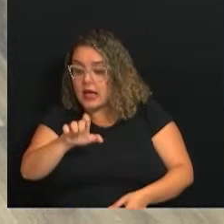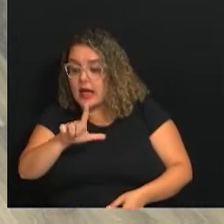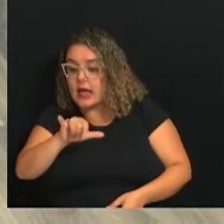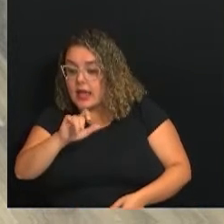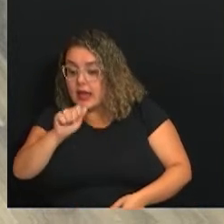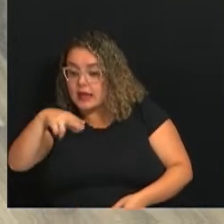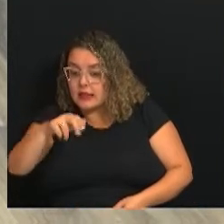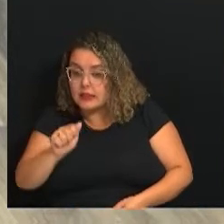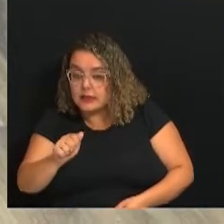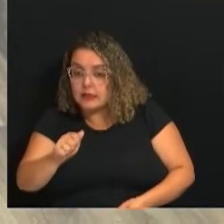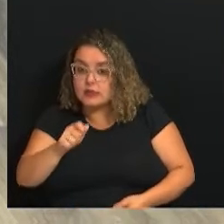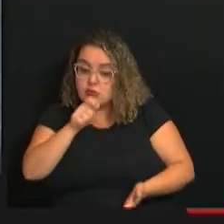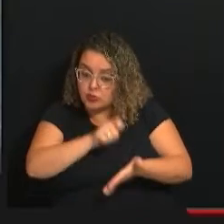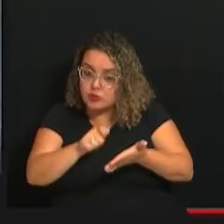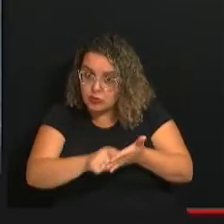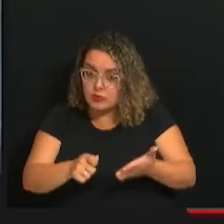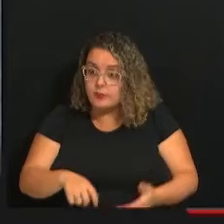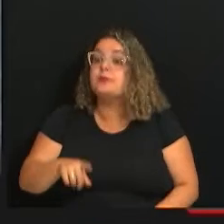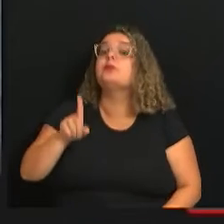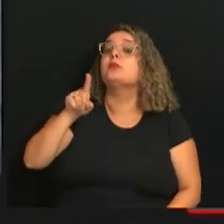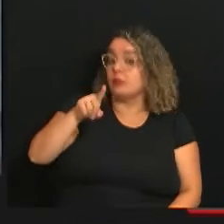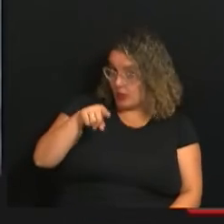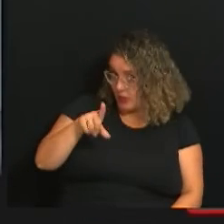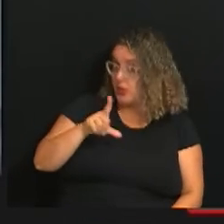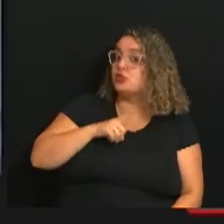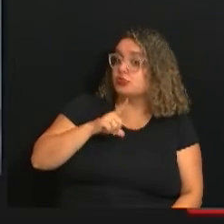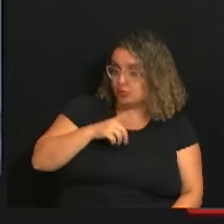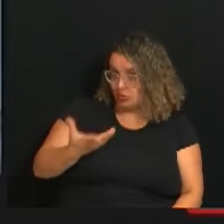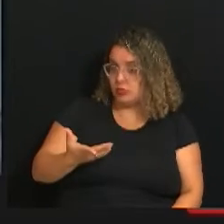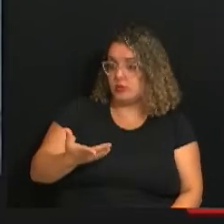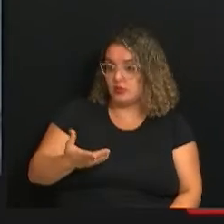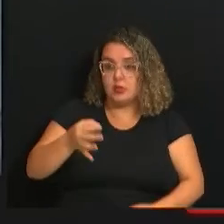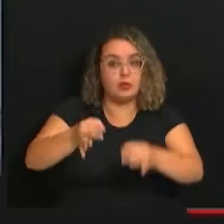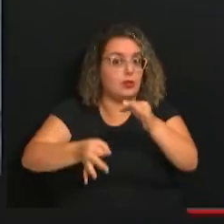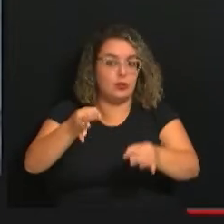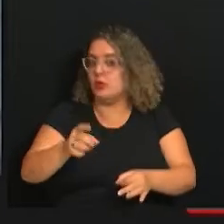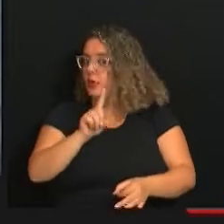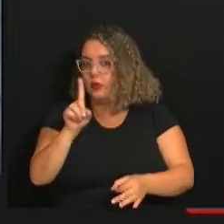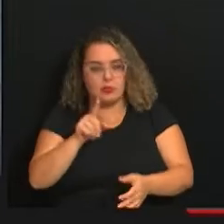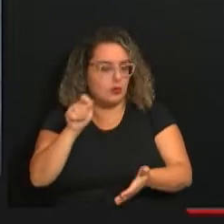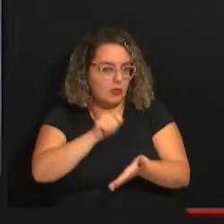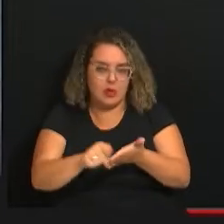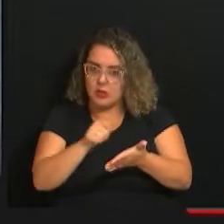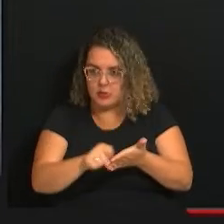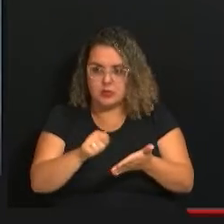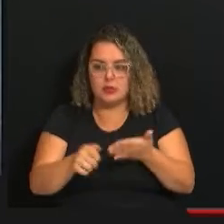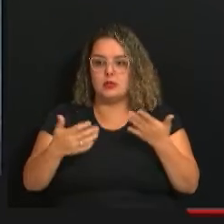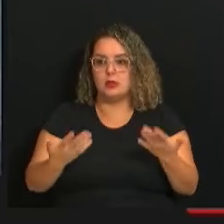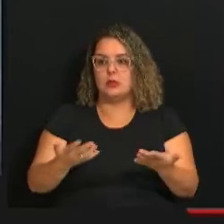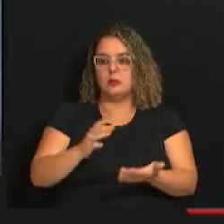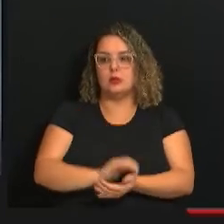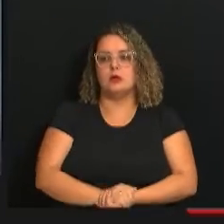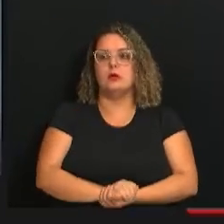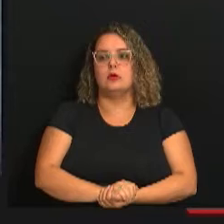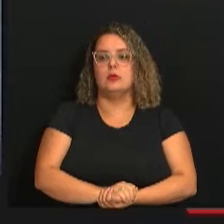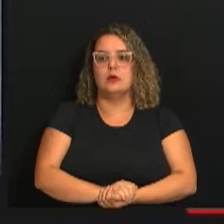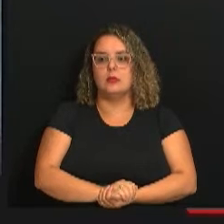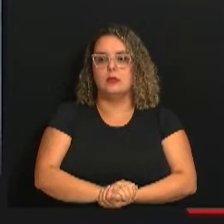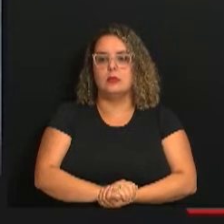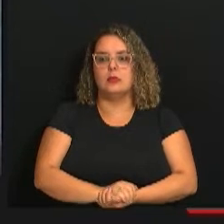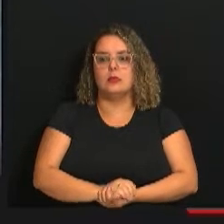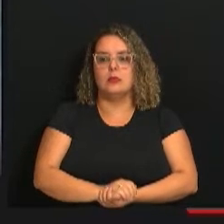que eu consegui forças para passar pela crise e para superá-la, graças a Deus.